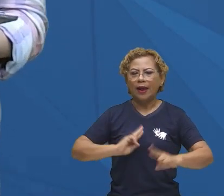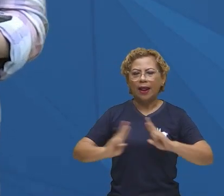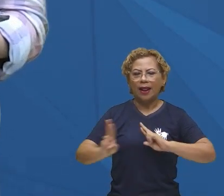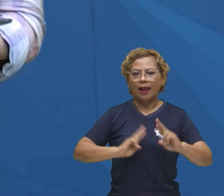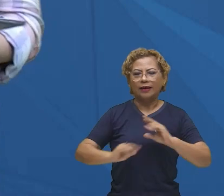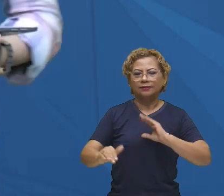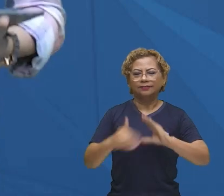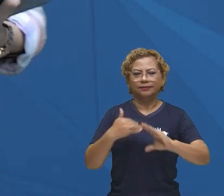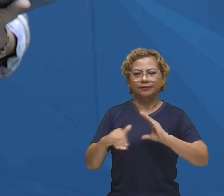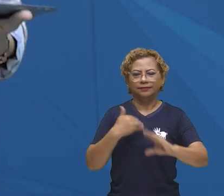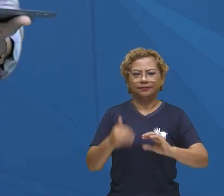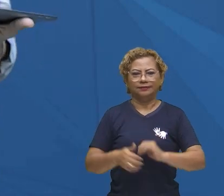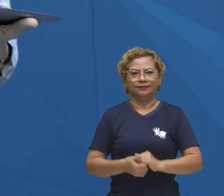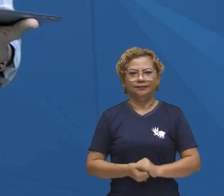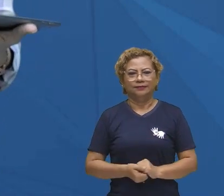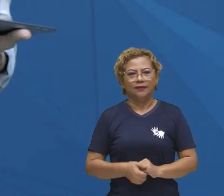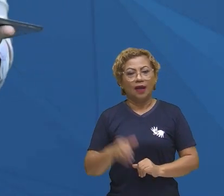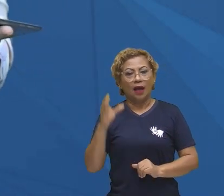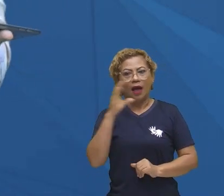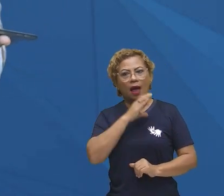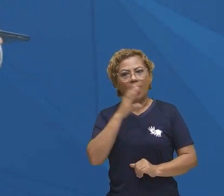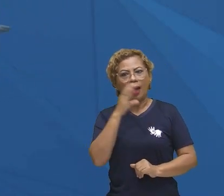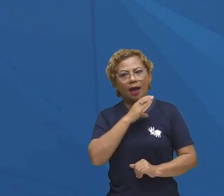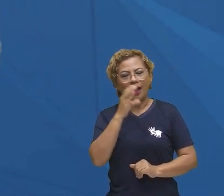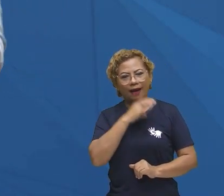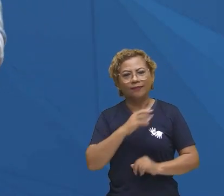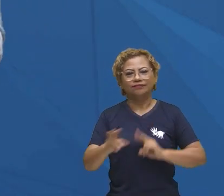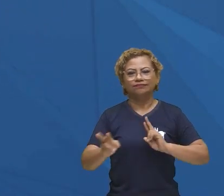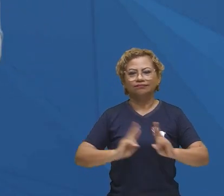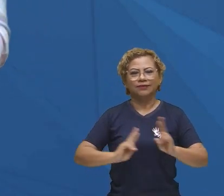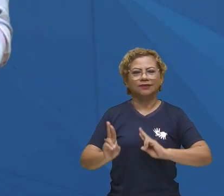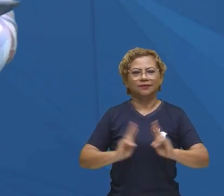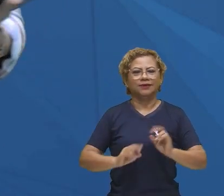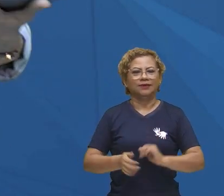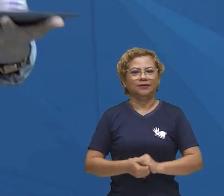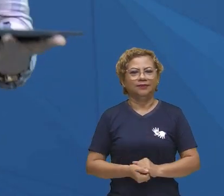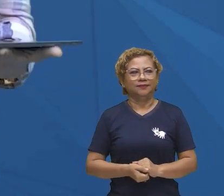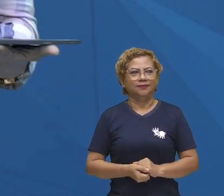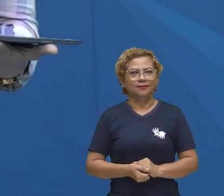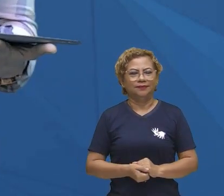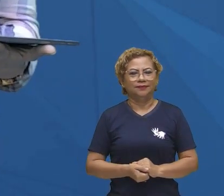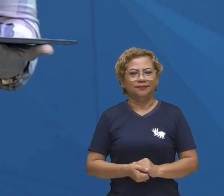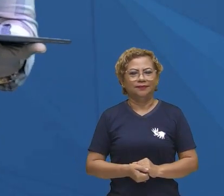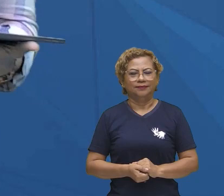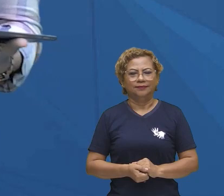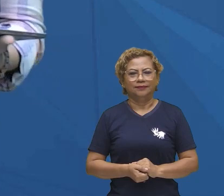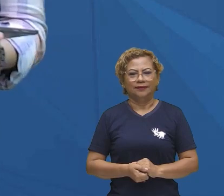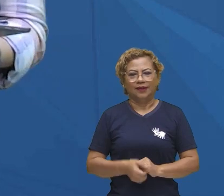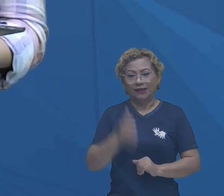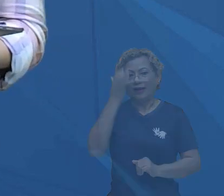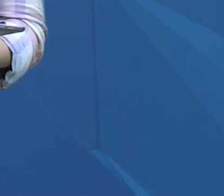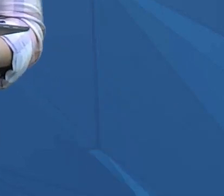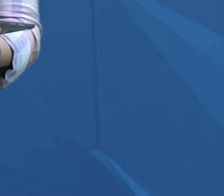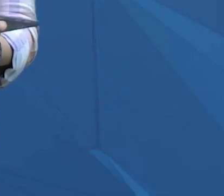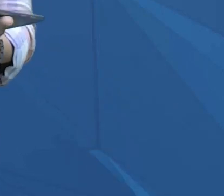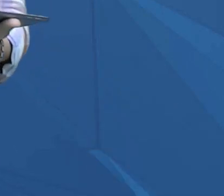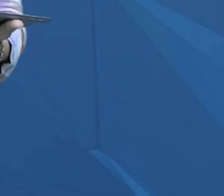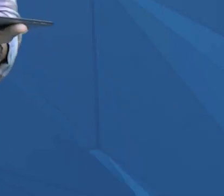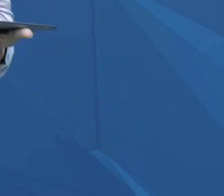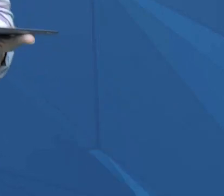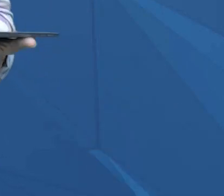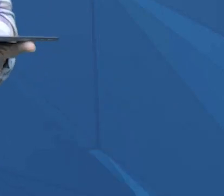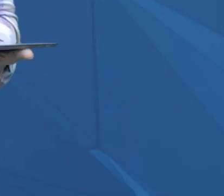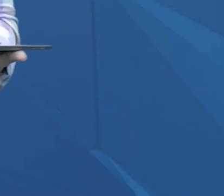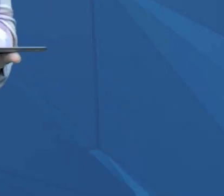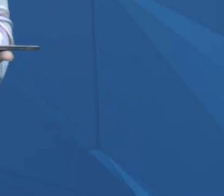nosso gabarito, porque é rapidinho o nosso quiz. E olha só, essa tava fácil. Essa tava fácil, olha só, é a senha